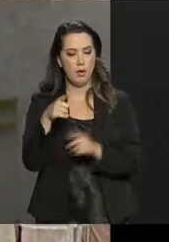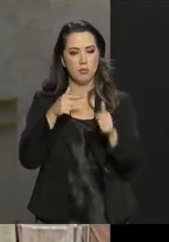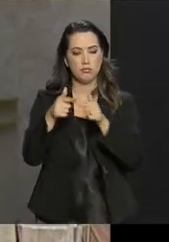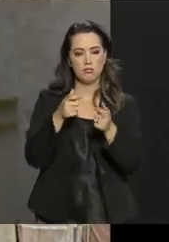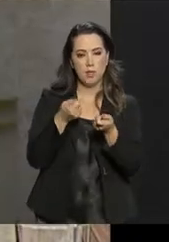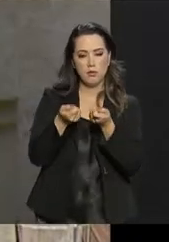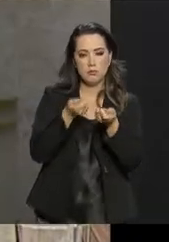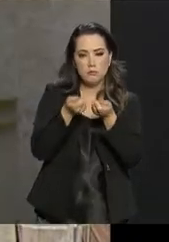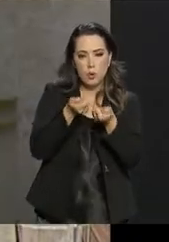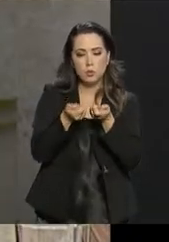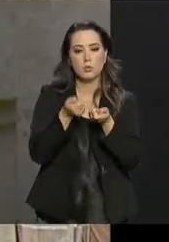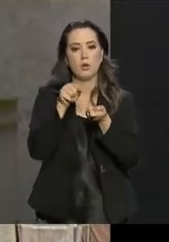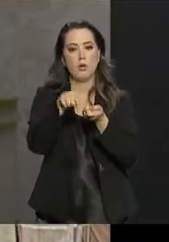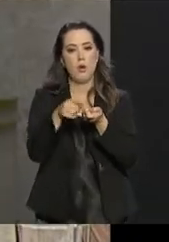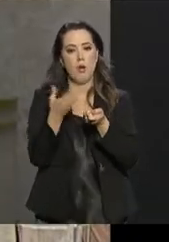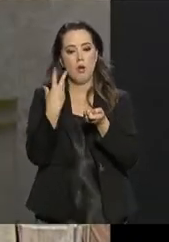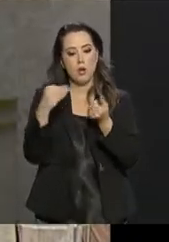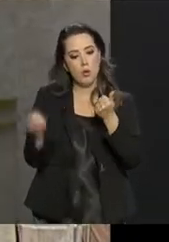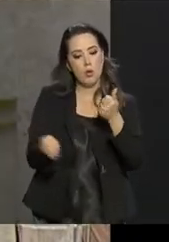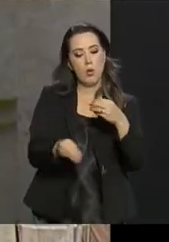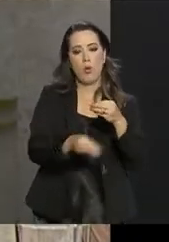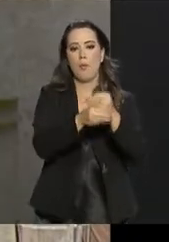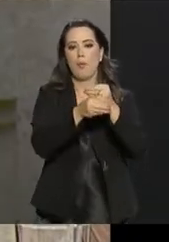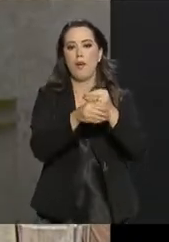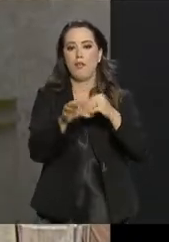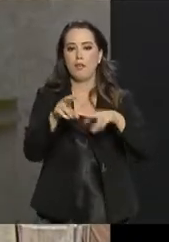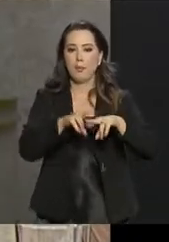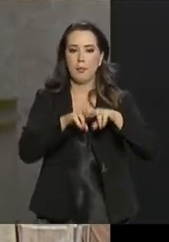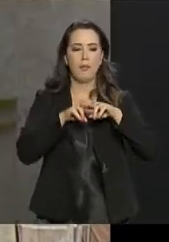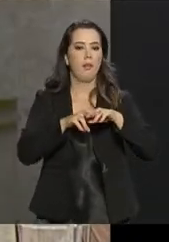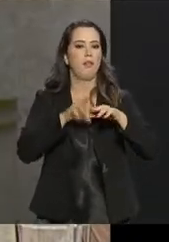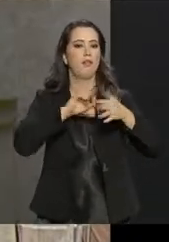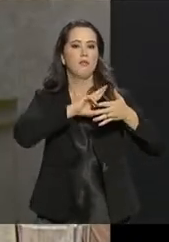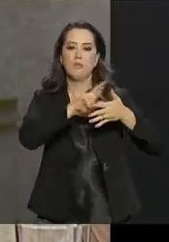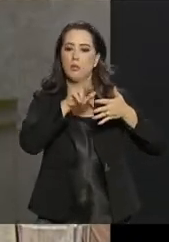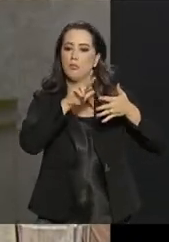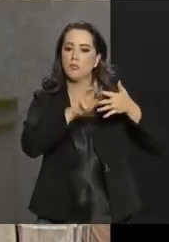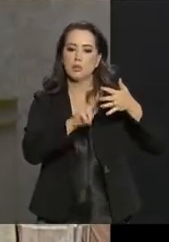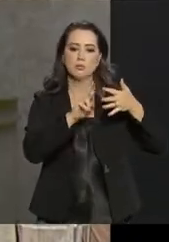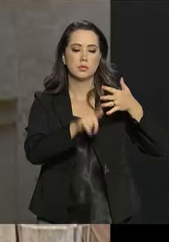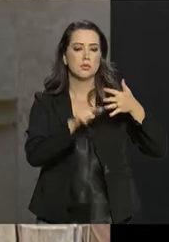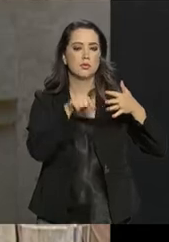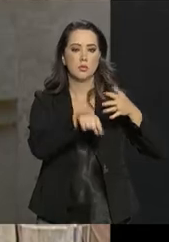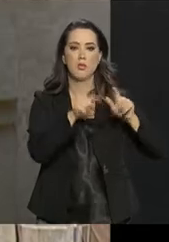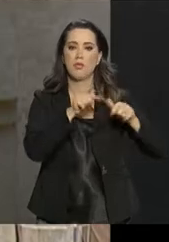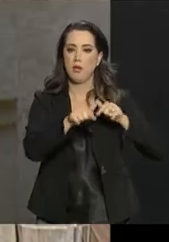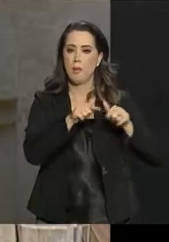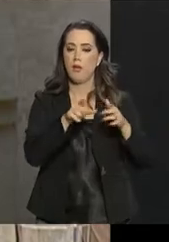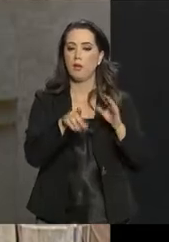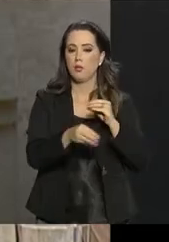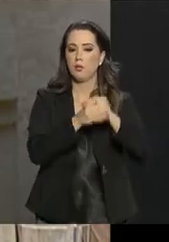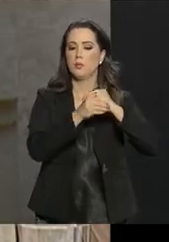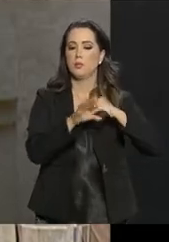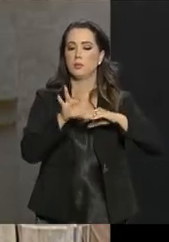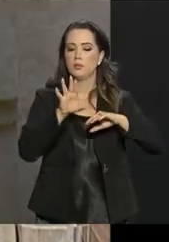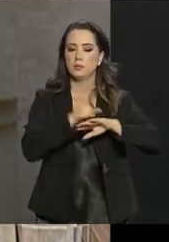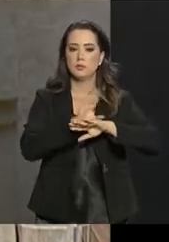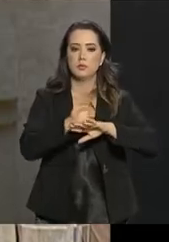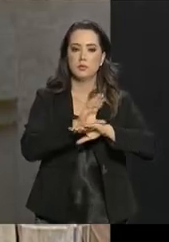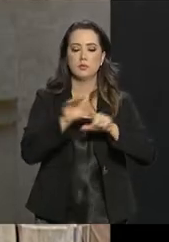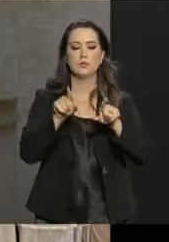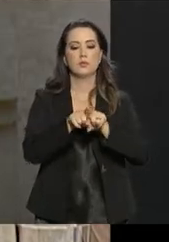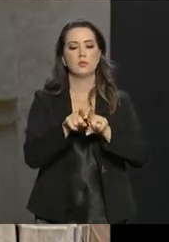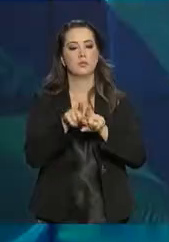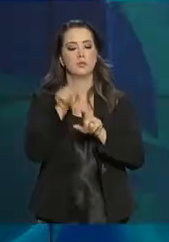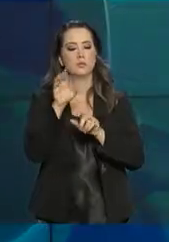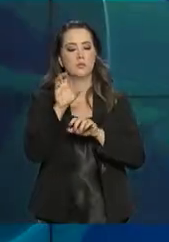conta é por assim dizer por meio do mandado de injunção do controle da condicionalidade por omissão completa o trabalho é do